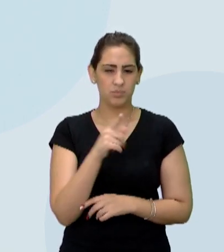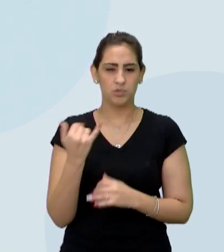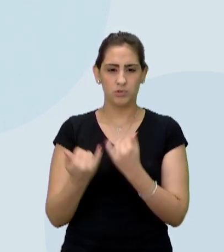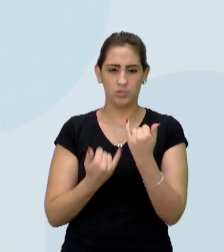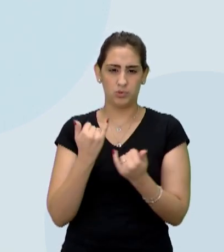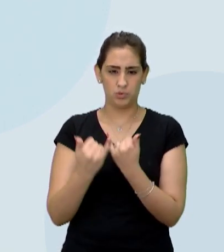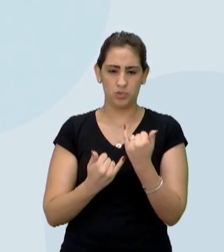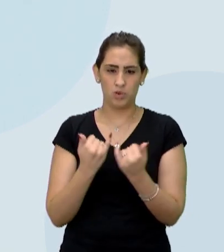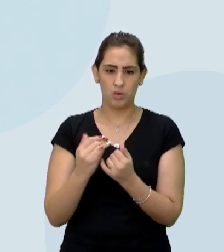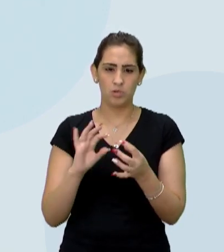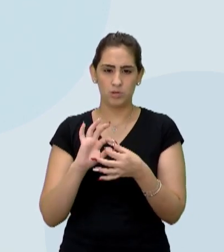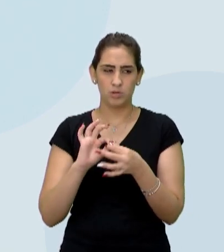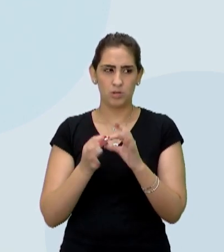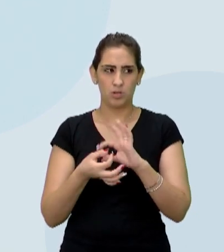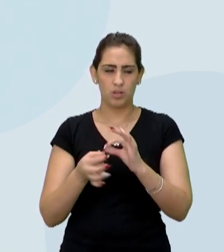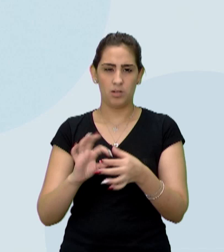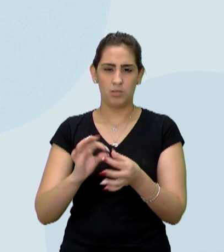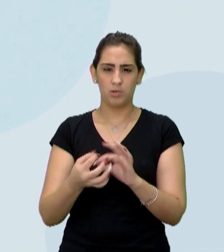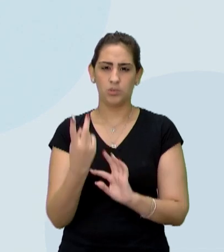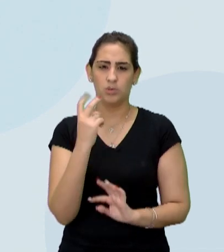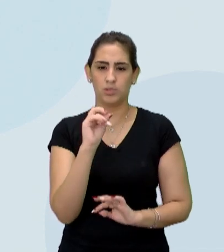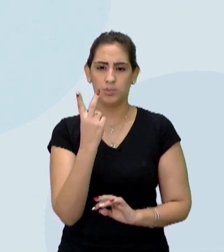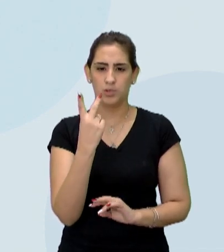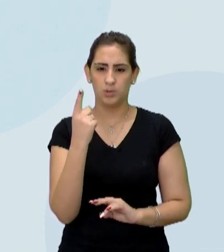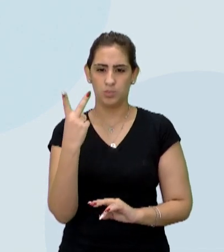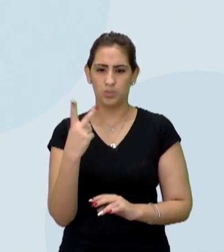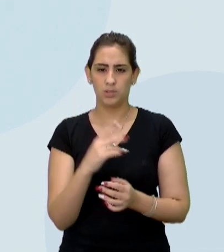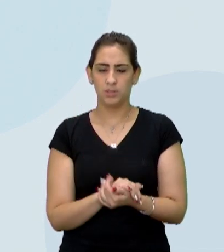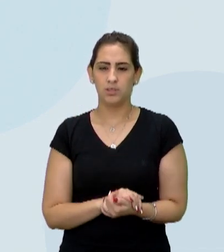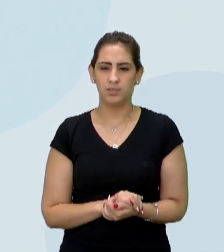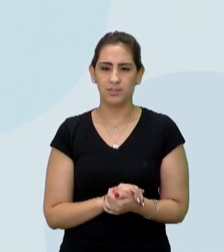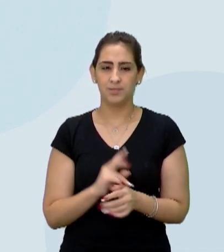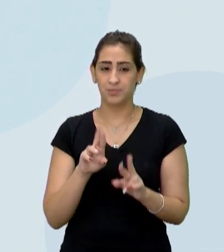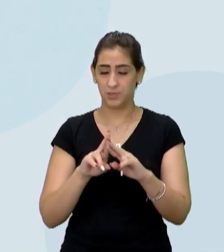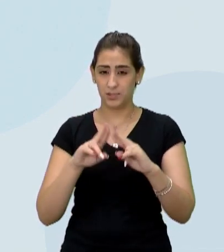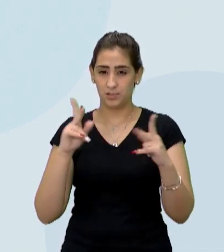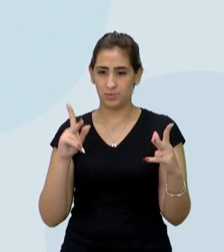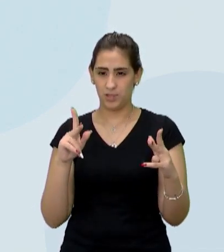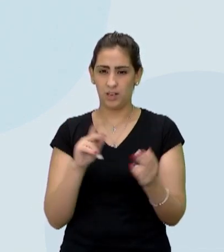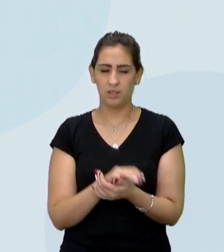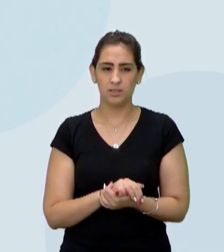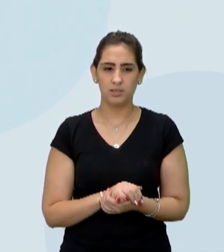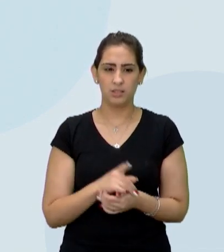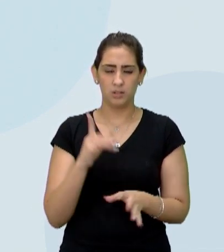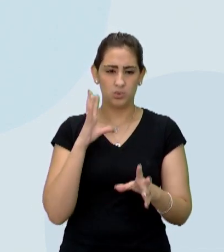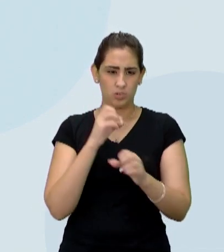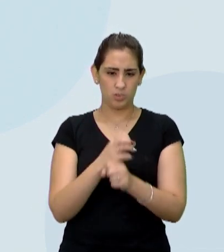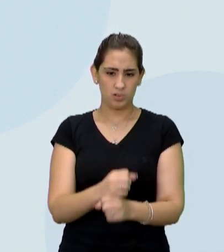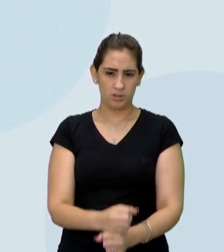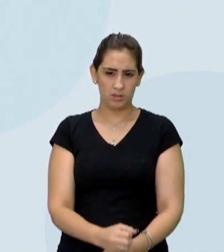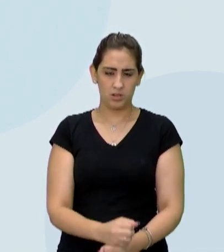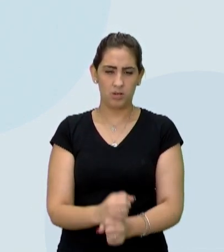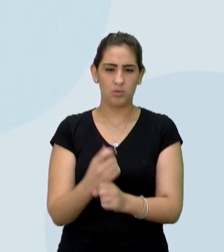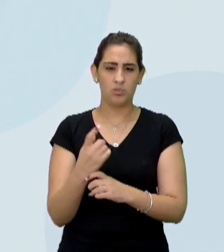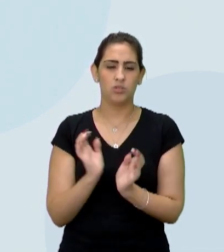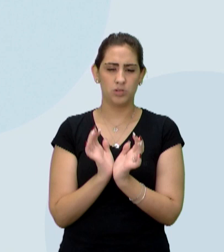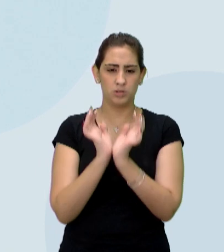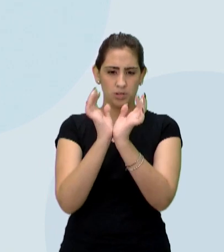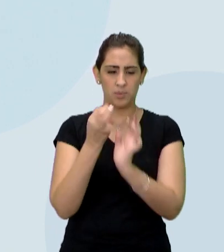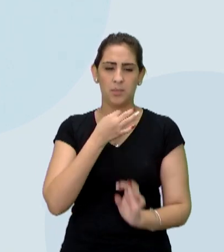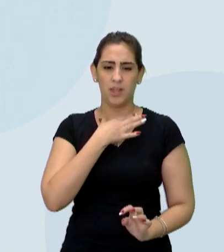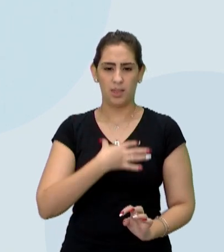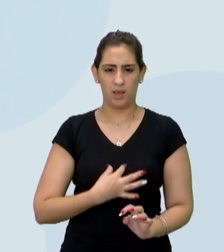Jogos Olímpicos de Londres em 2012. A diferença entre o total de medalhas